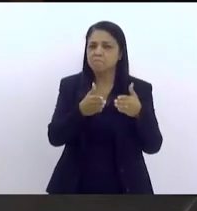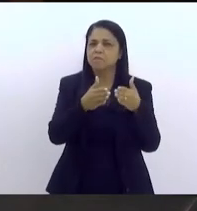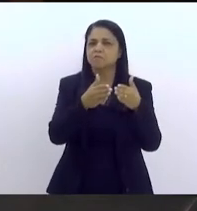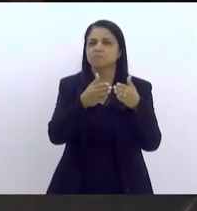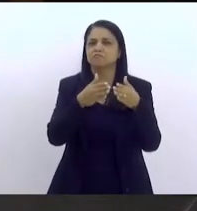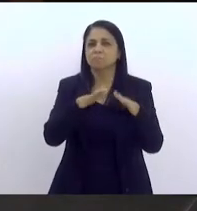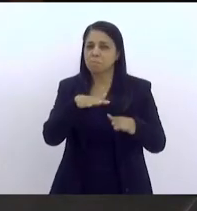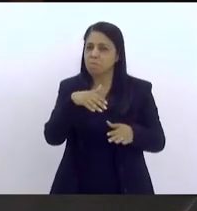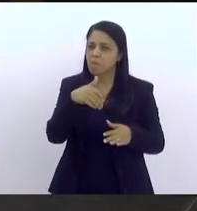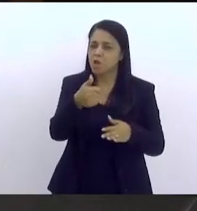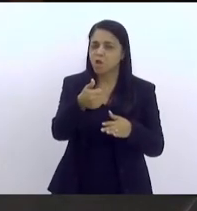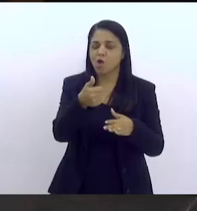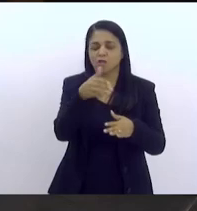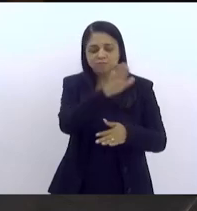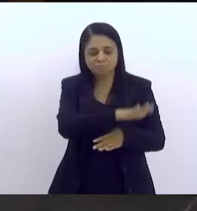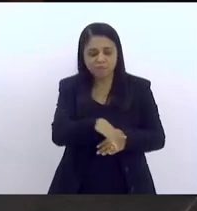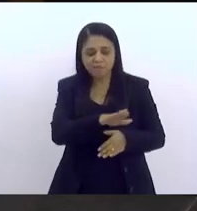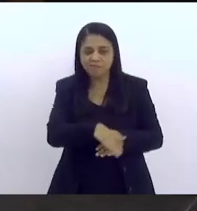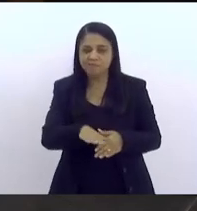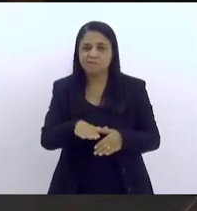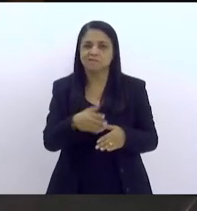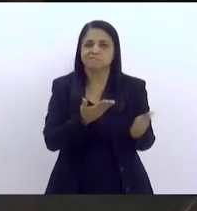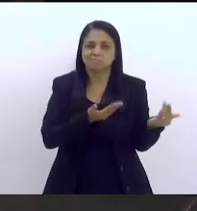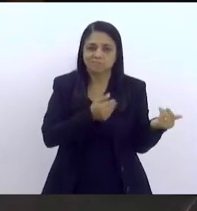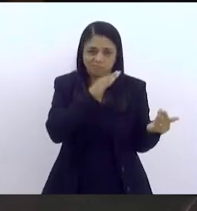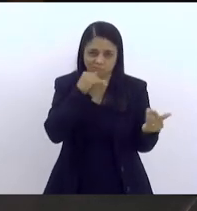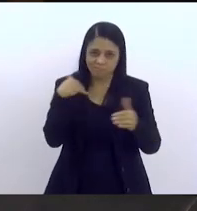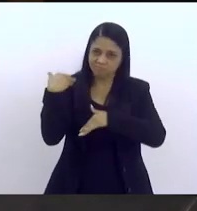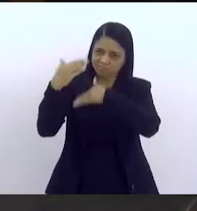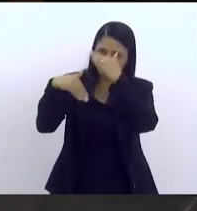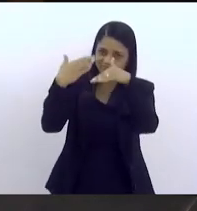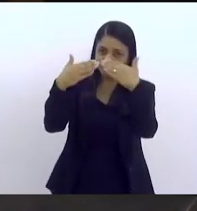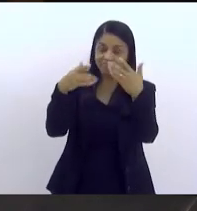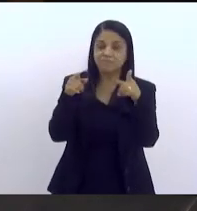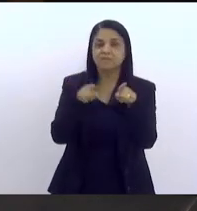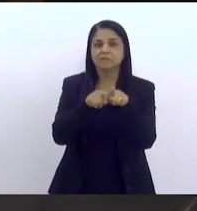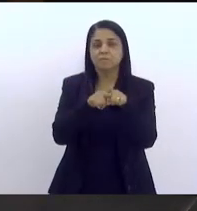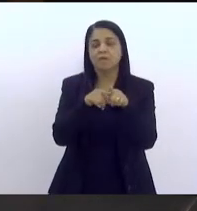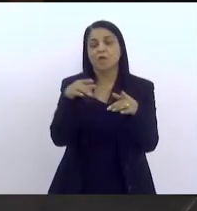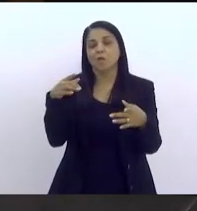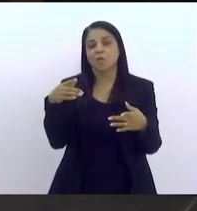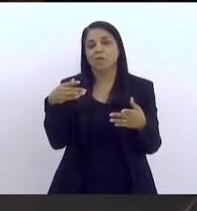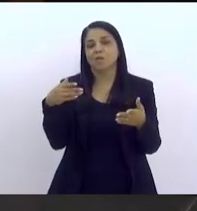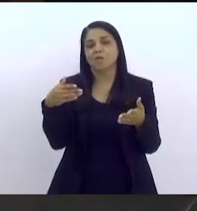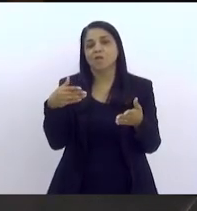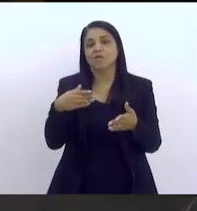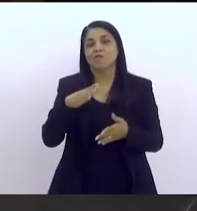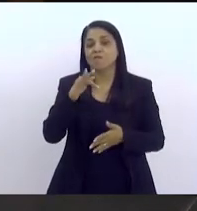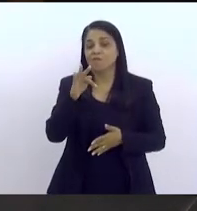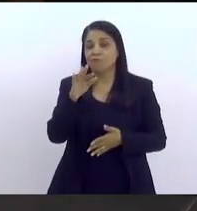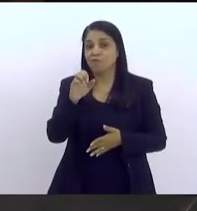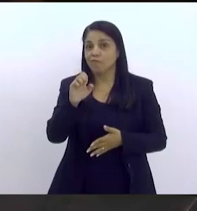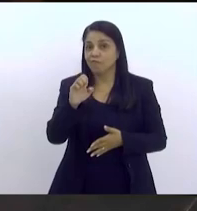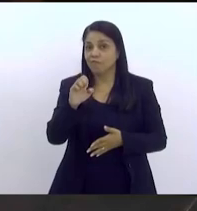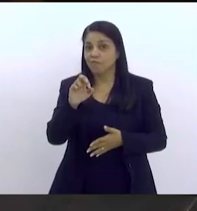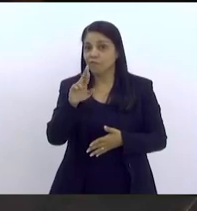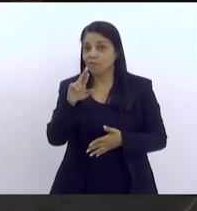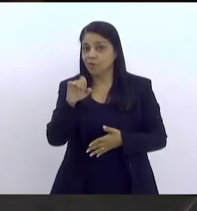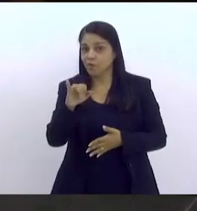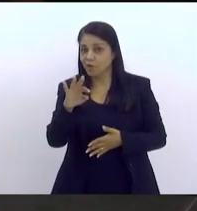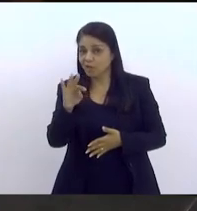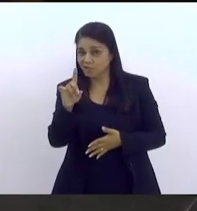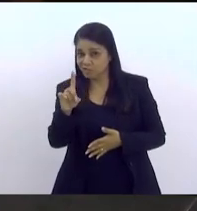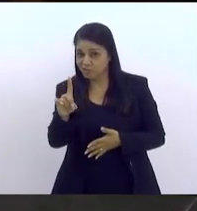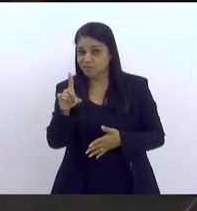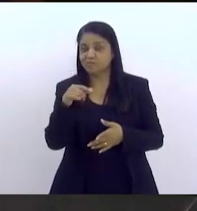trajetórias de nossas crianças e adolescentes e por último eu sinto Freud em 1932 numa